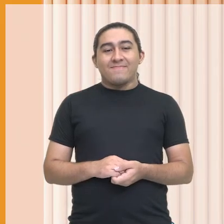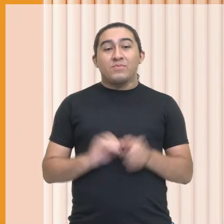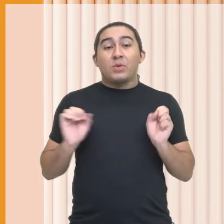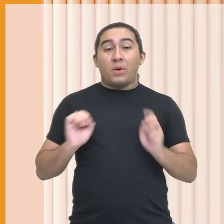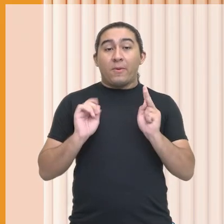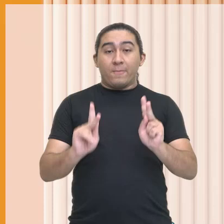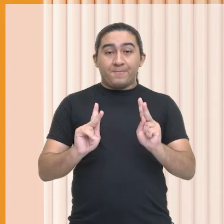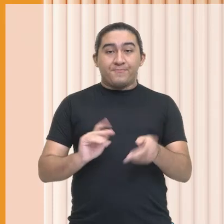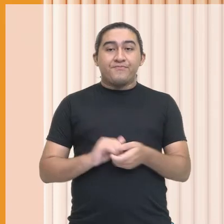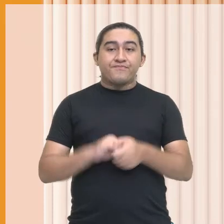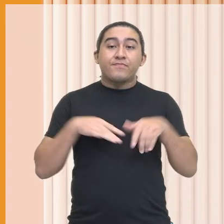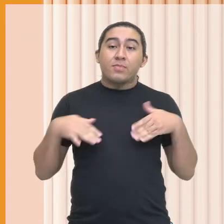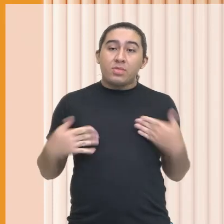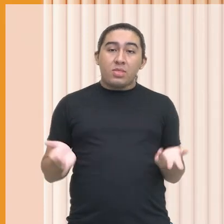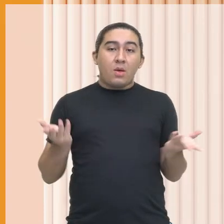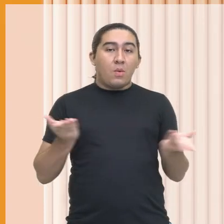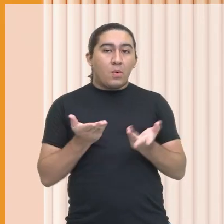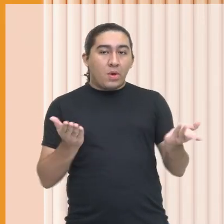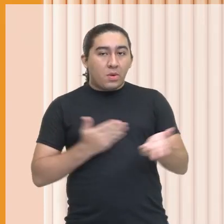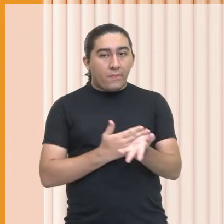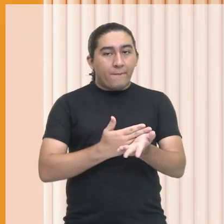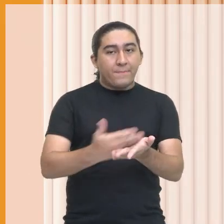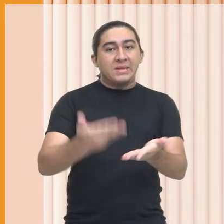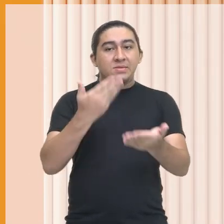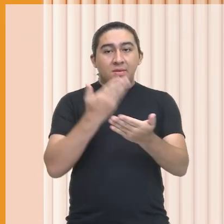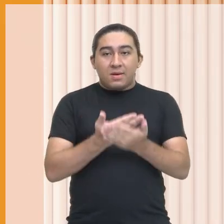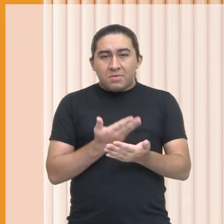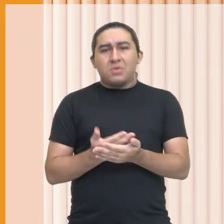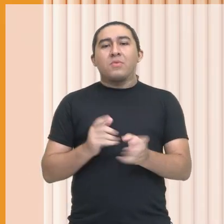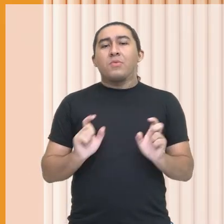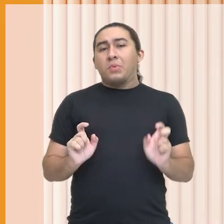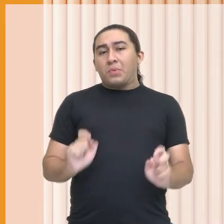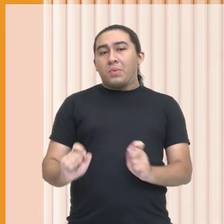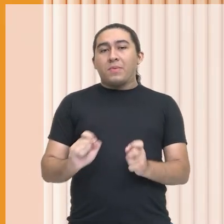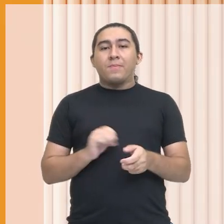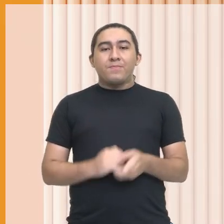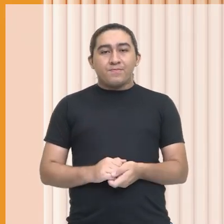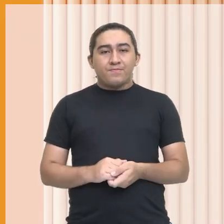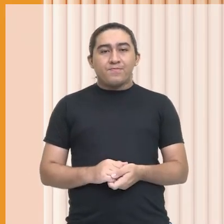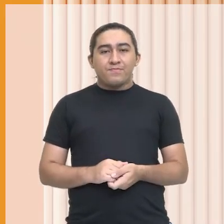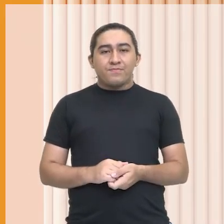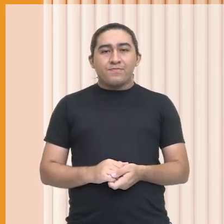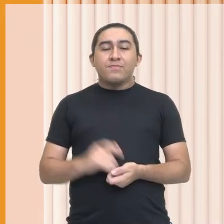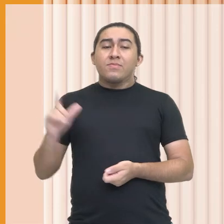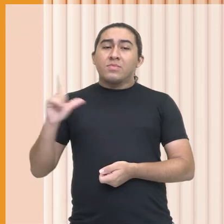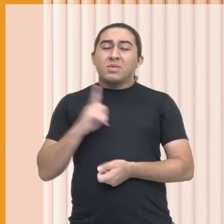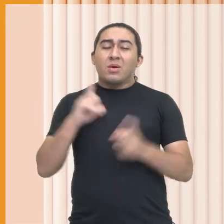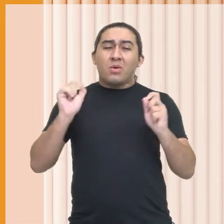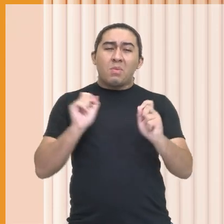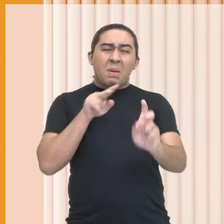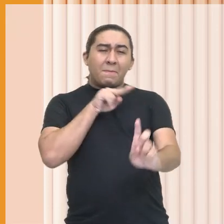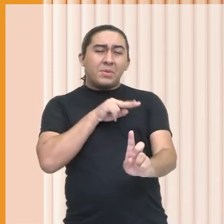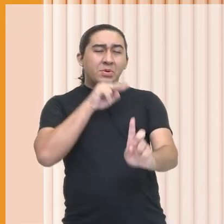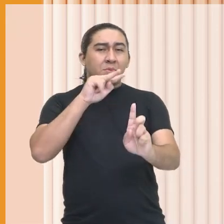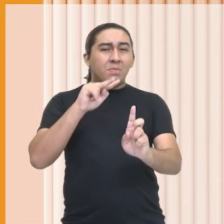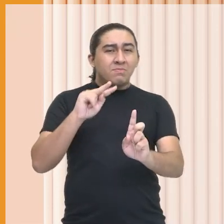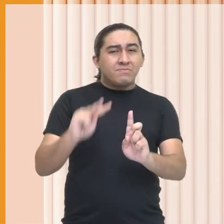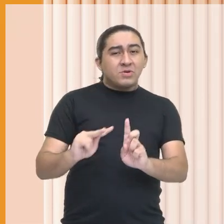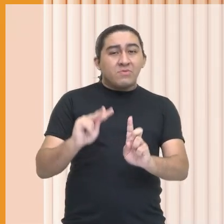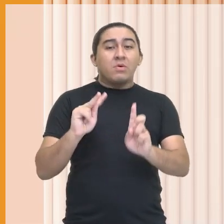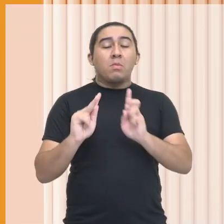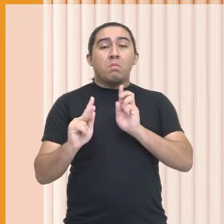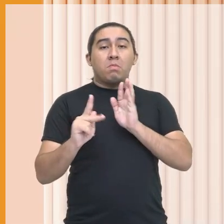Muito bem, então vamos aqui começar a nossa aula, fazendo aqui um breve olhar sobre alguns